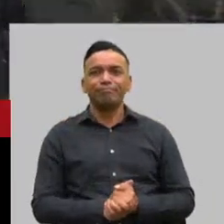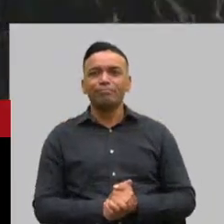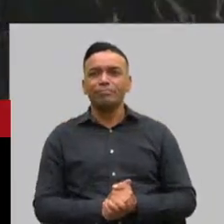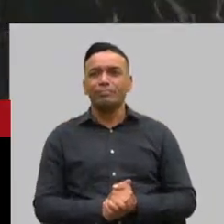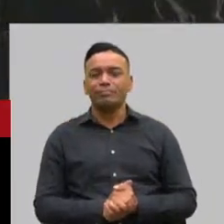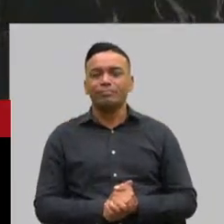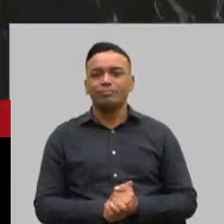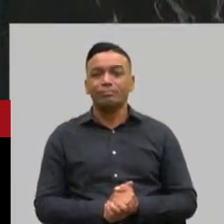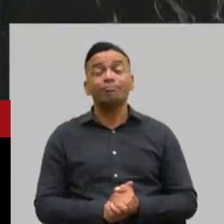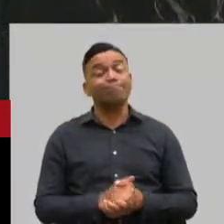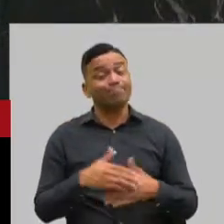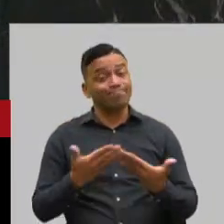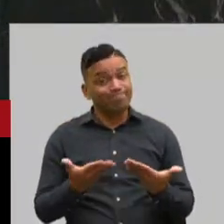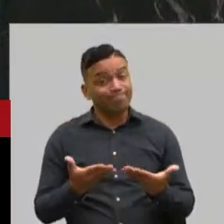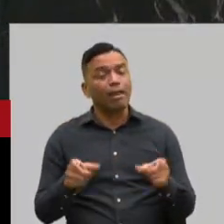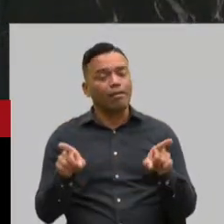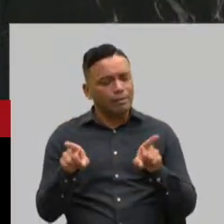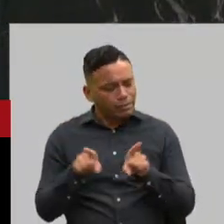E mais,